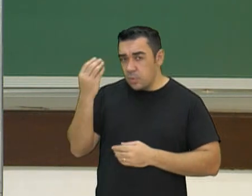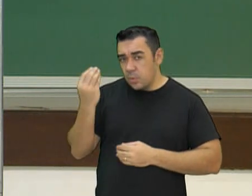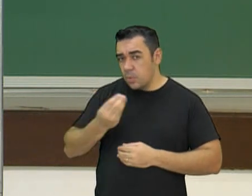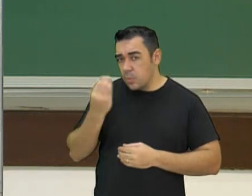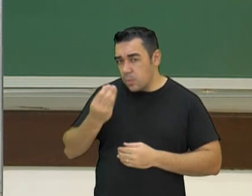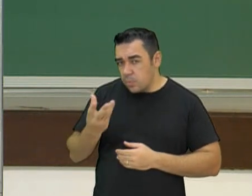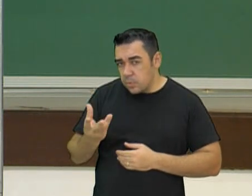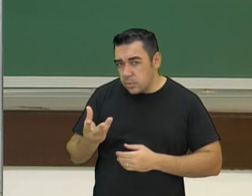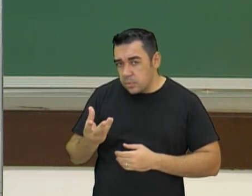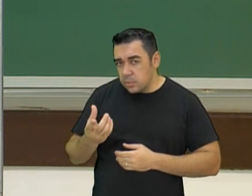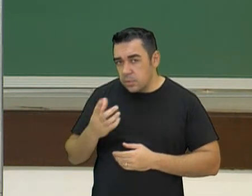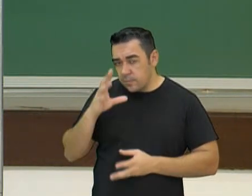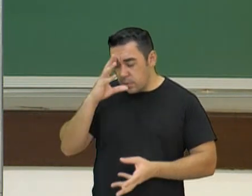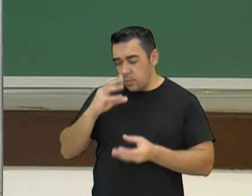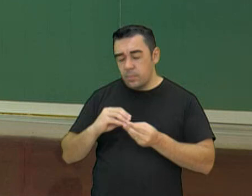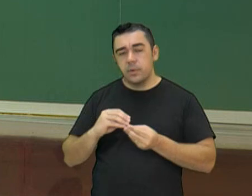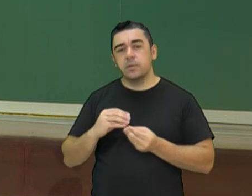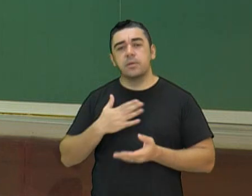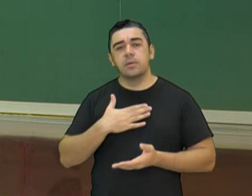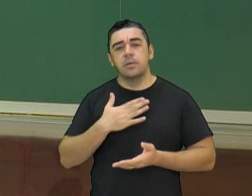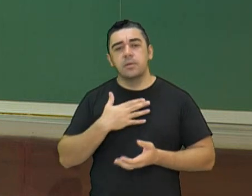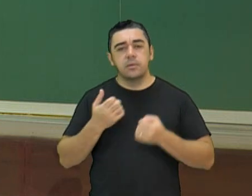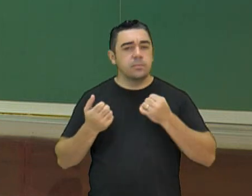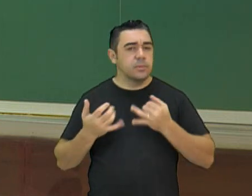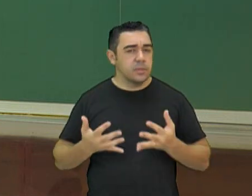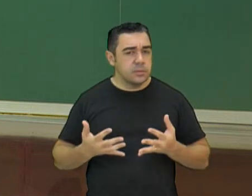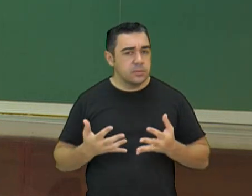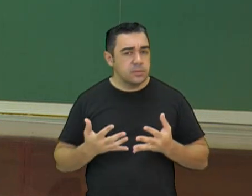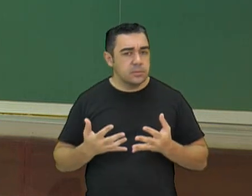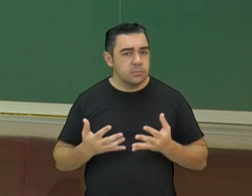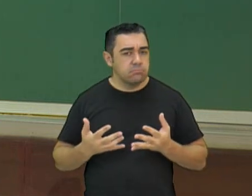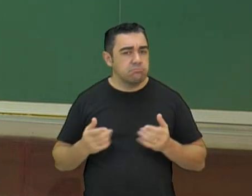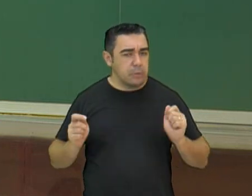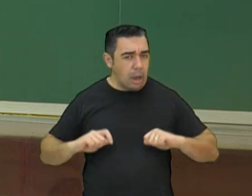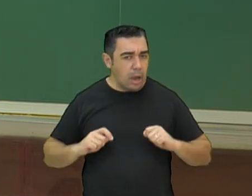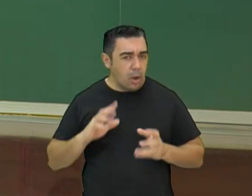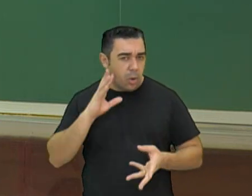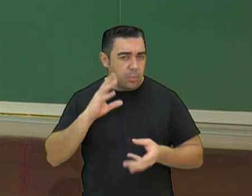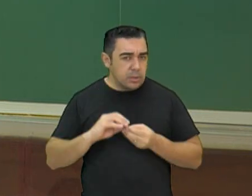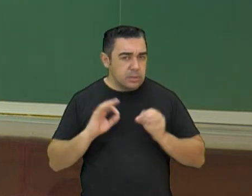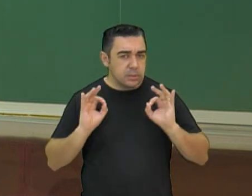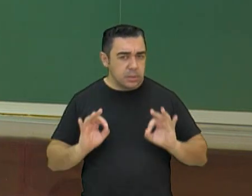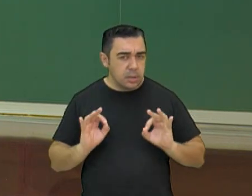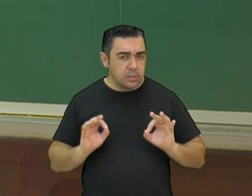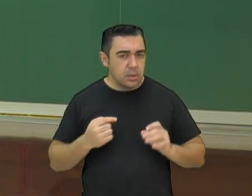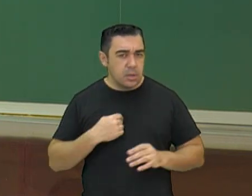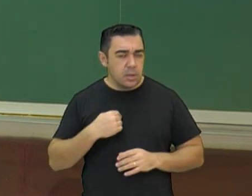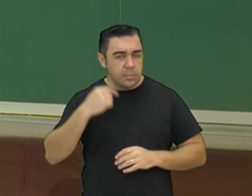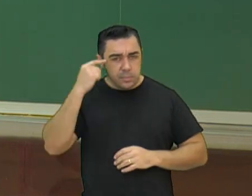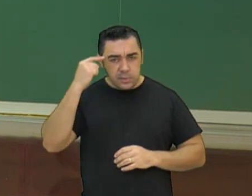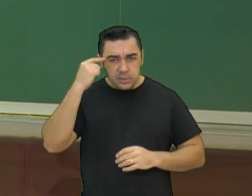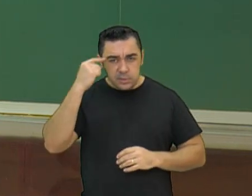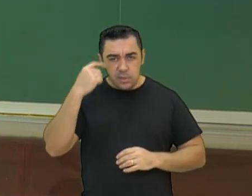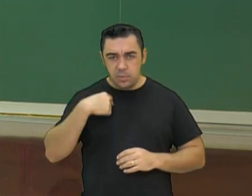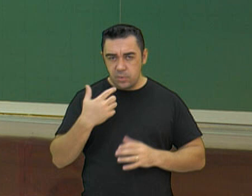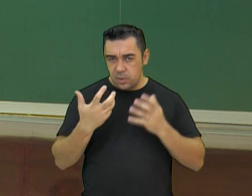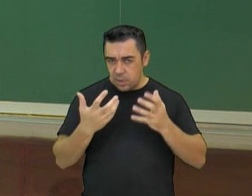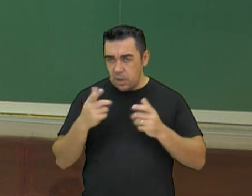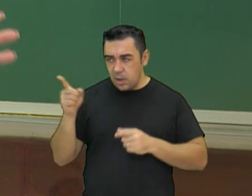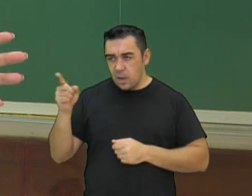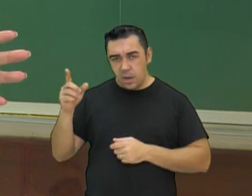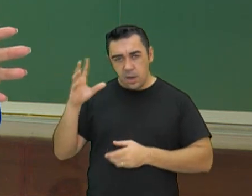essa pessoa vai compreender as minhas palavras? Será que ela vai compreender da forma como eu pensei, como eu queria que